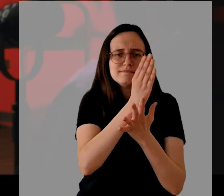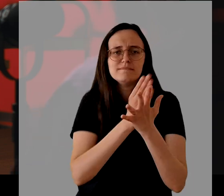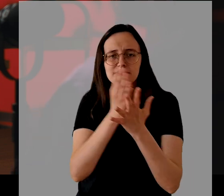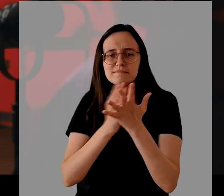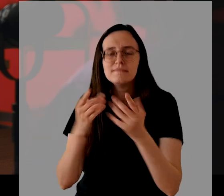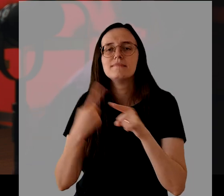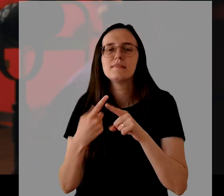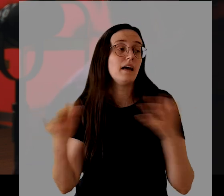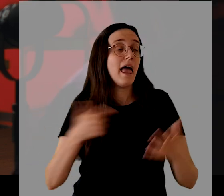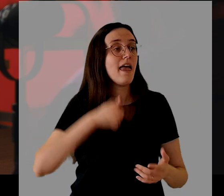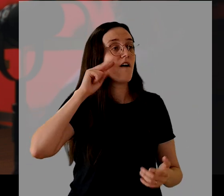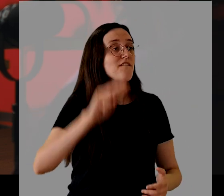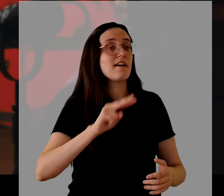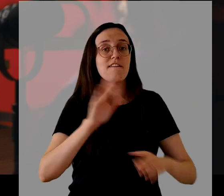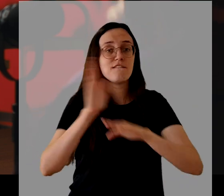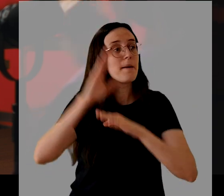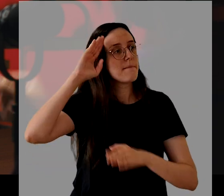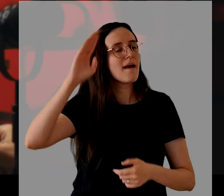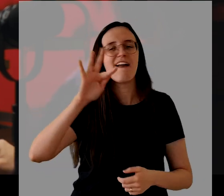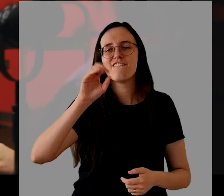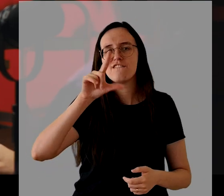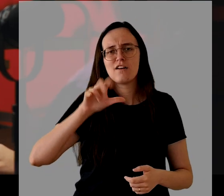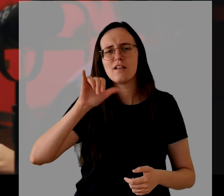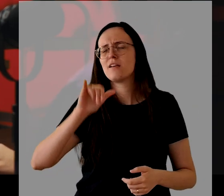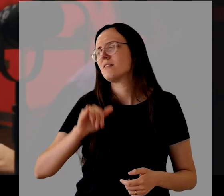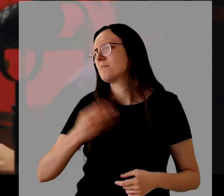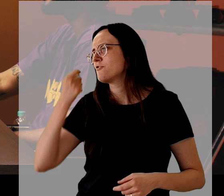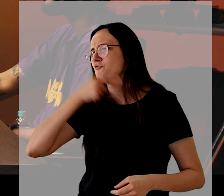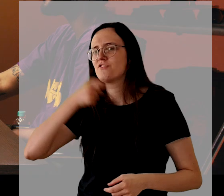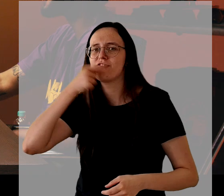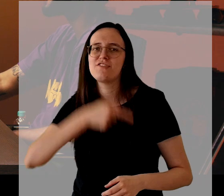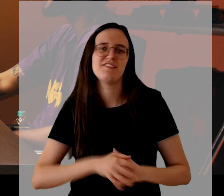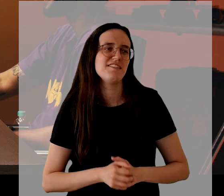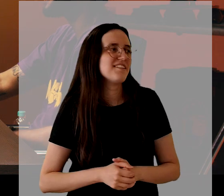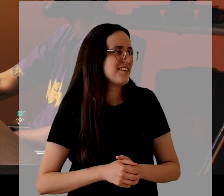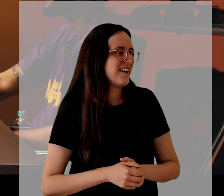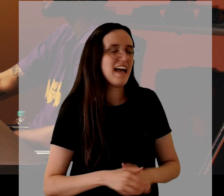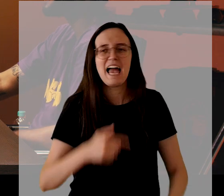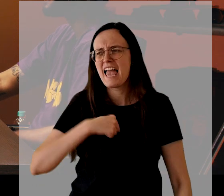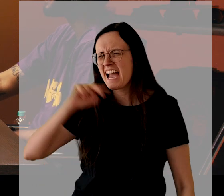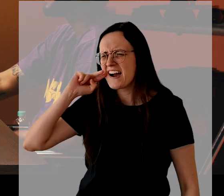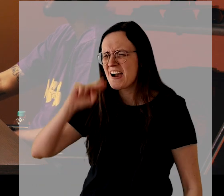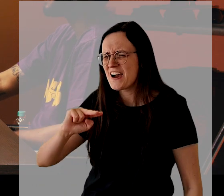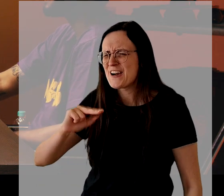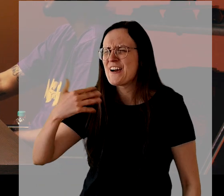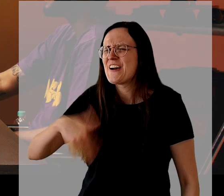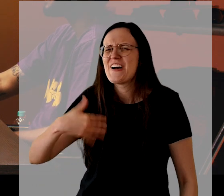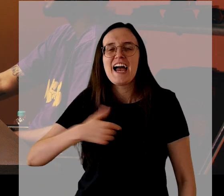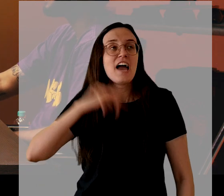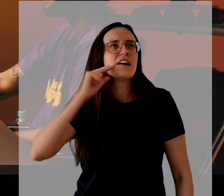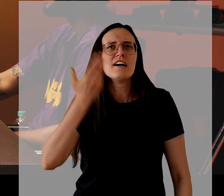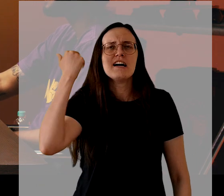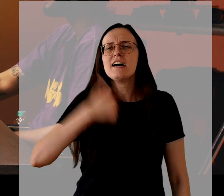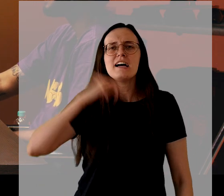e quão... Cara, quando eu vejo os vídeos, principalmente de Foley, mano, é muito divertido. Eu olho aquilo lá, né? eu olho esses dias, eu